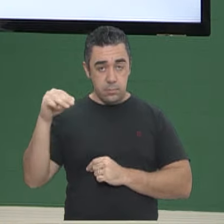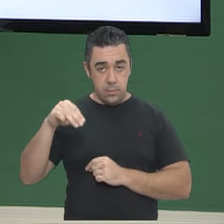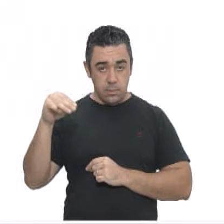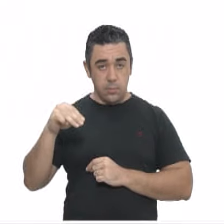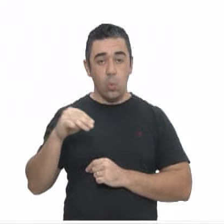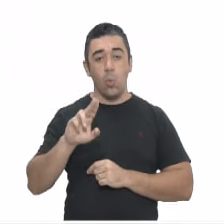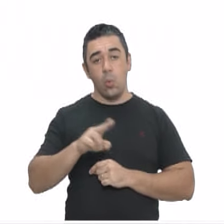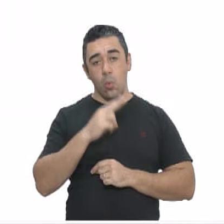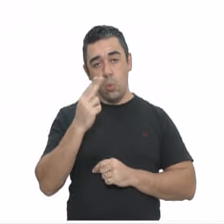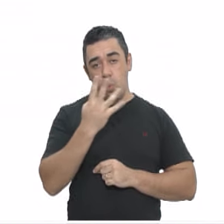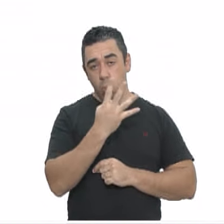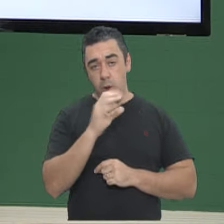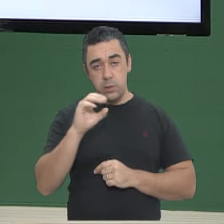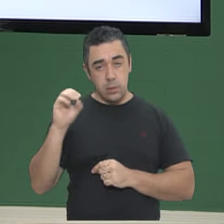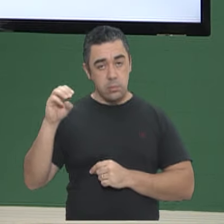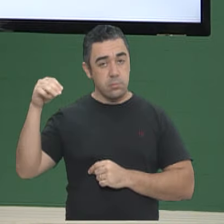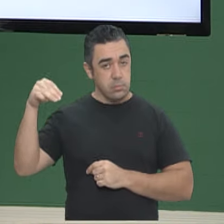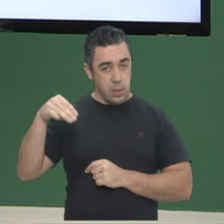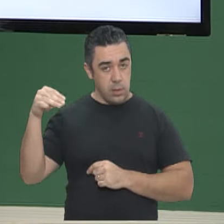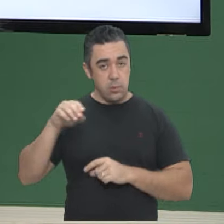ou 400 metros com barreira.